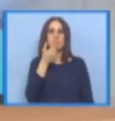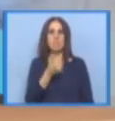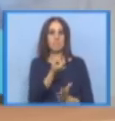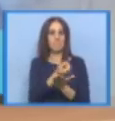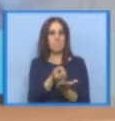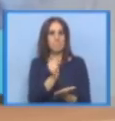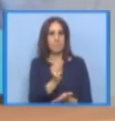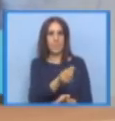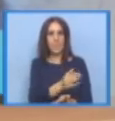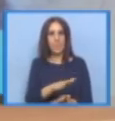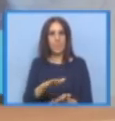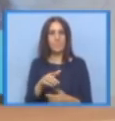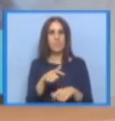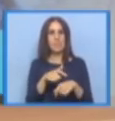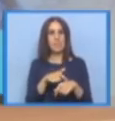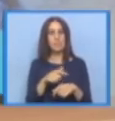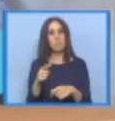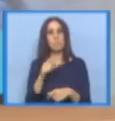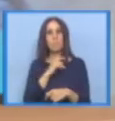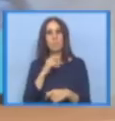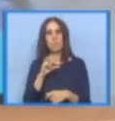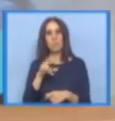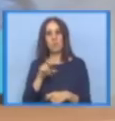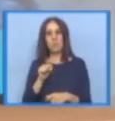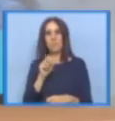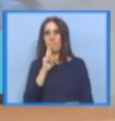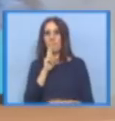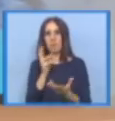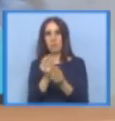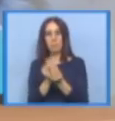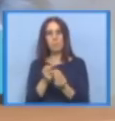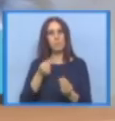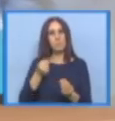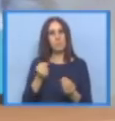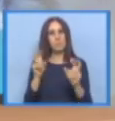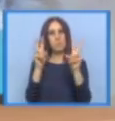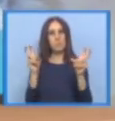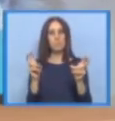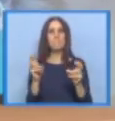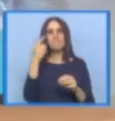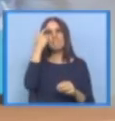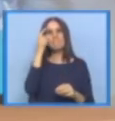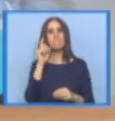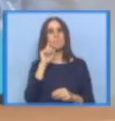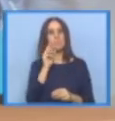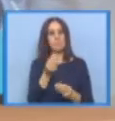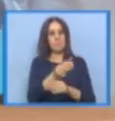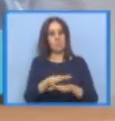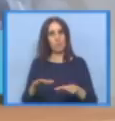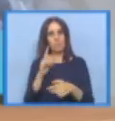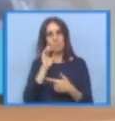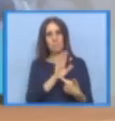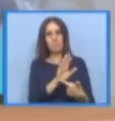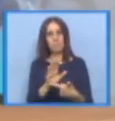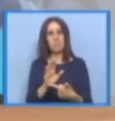para crianças, desde o tempo em que trabalhou com o Padre Cóndor em Fátima na pastoração dos pastorinhos, pensámos que seria importante dar a conhecer aos mais novos, porque o que